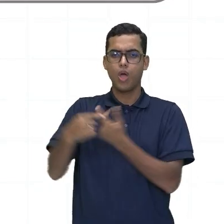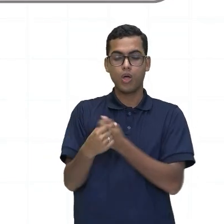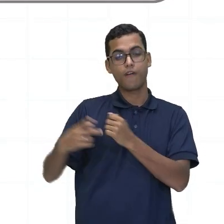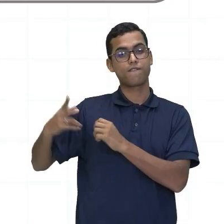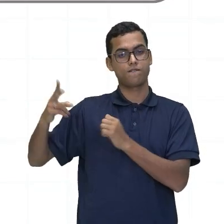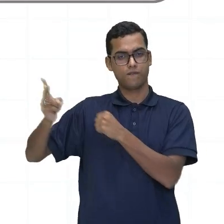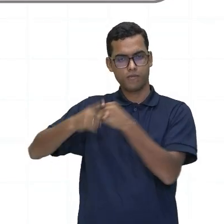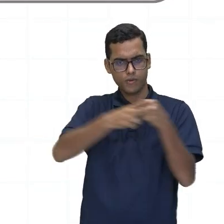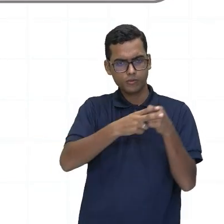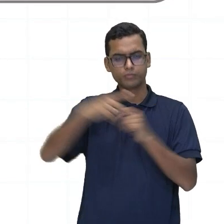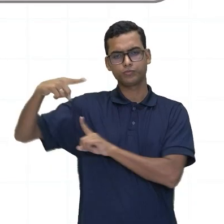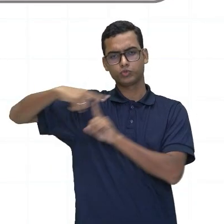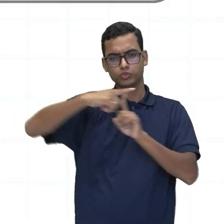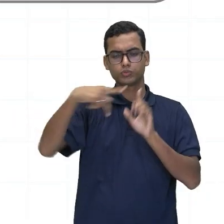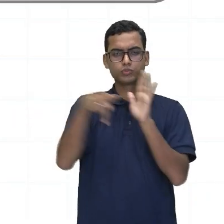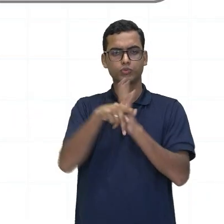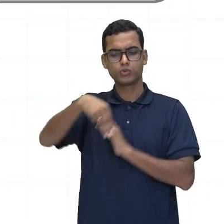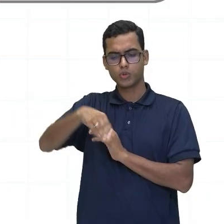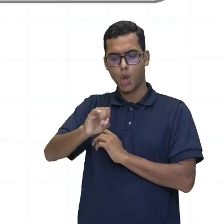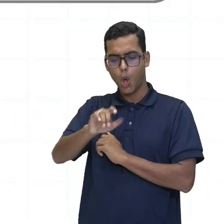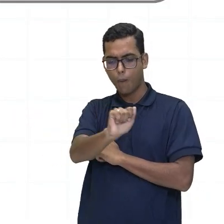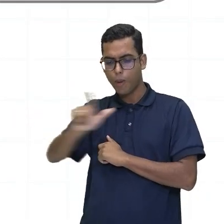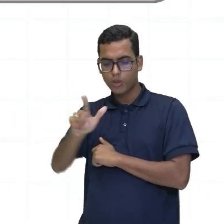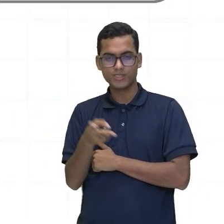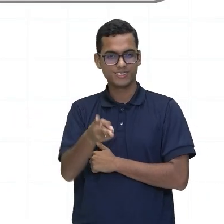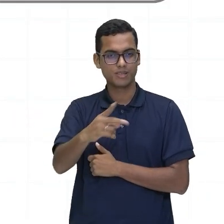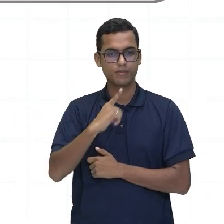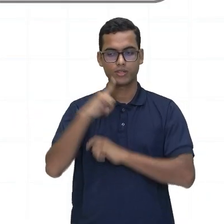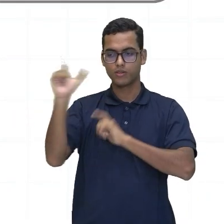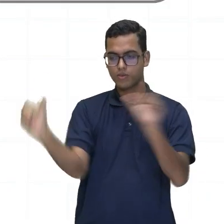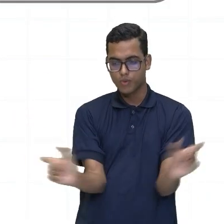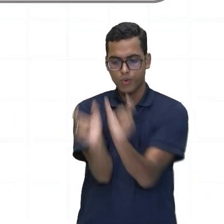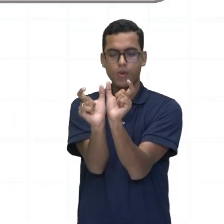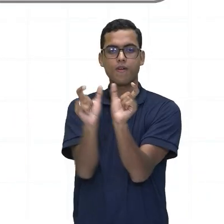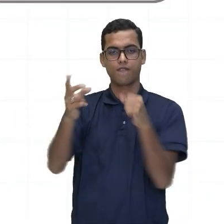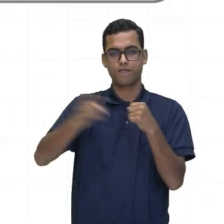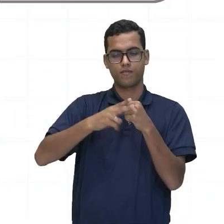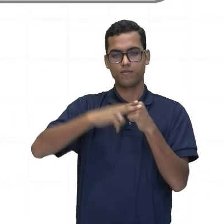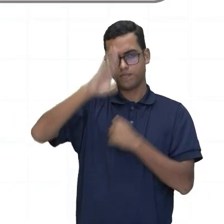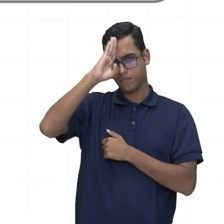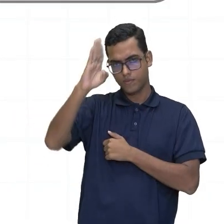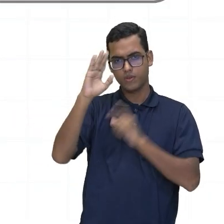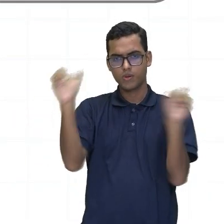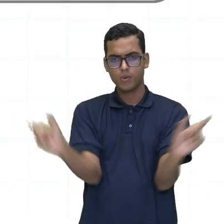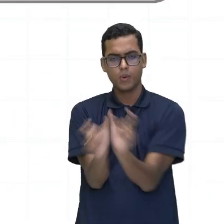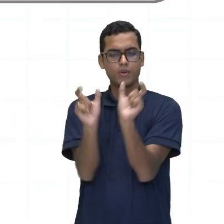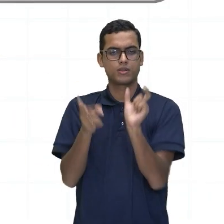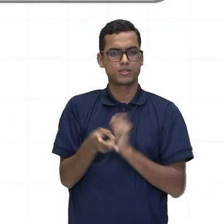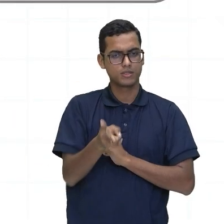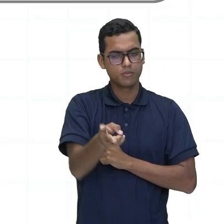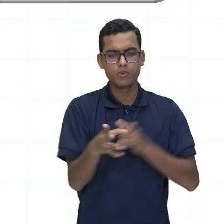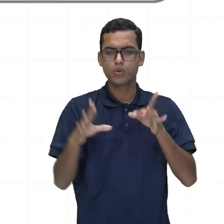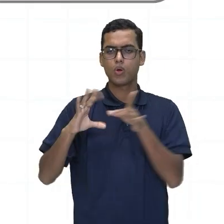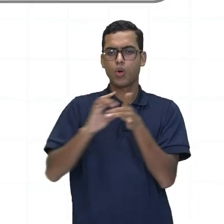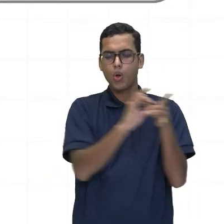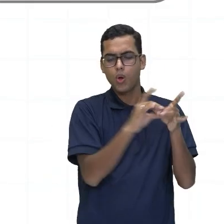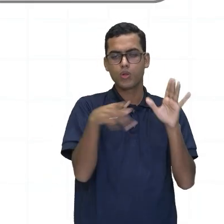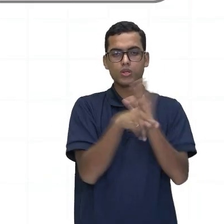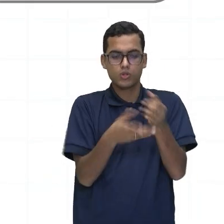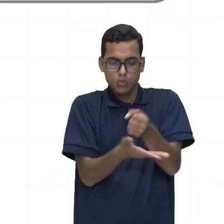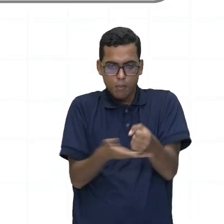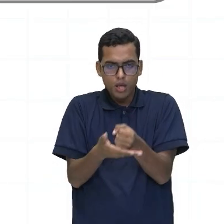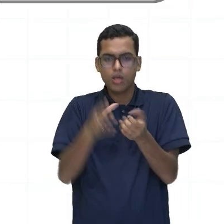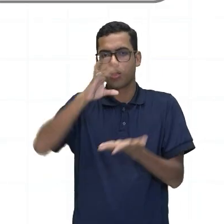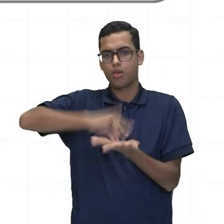modais, eles vão ter sempre um verbo principal, eles vão estar sempre na sua forma base, ou seja, ele não vai estar conjugado ainda,